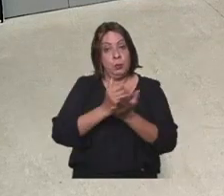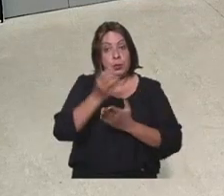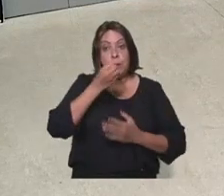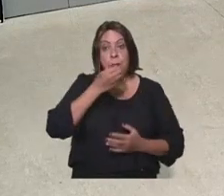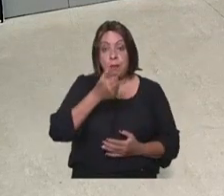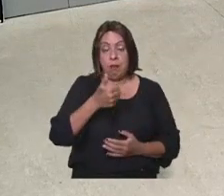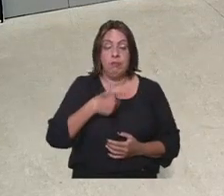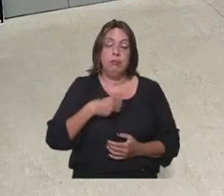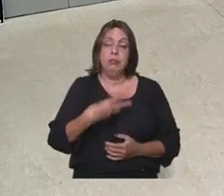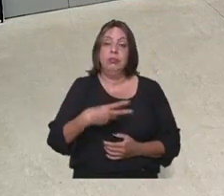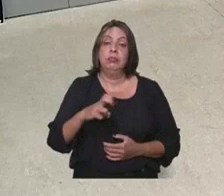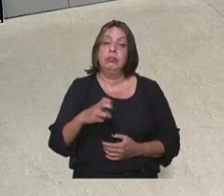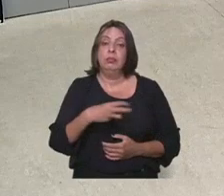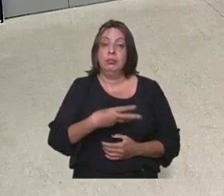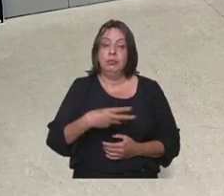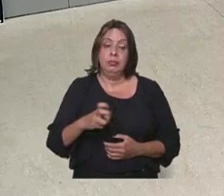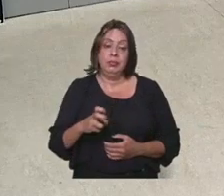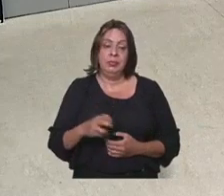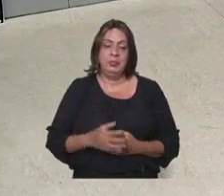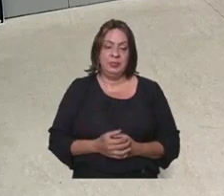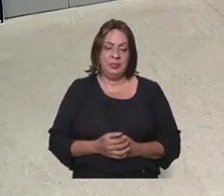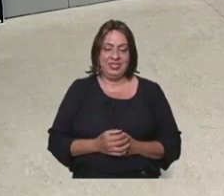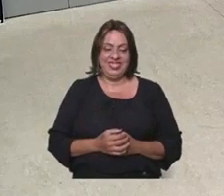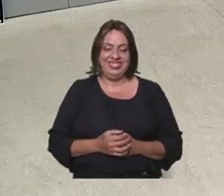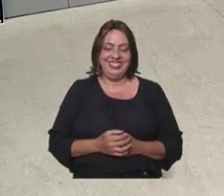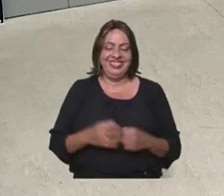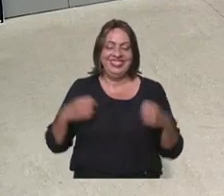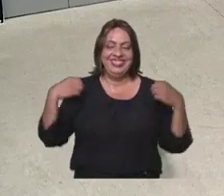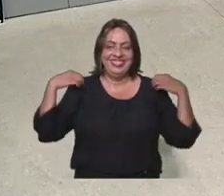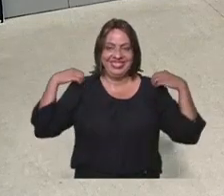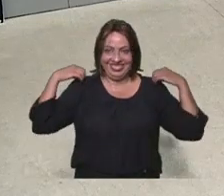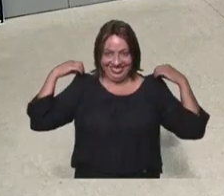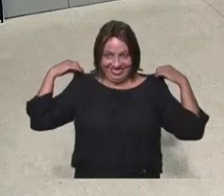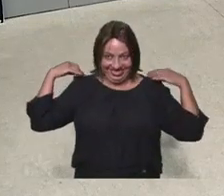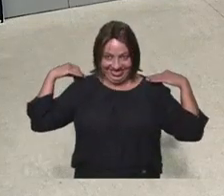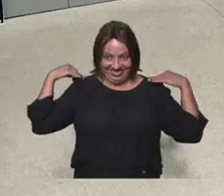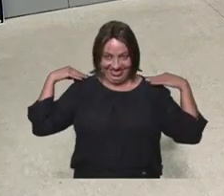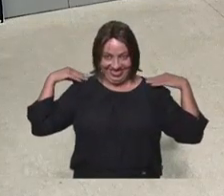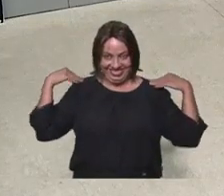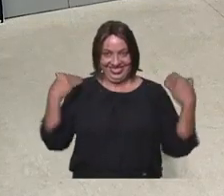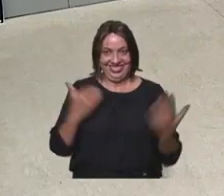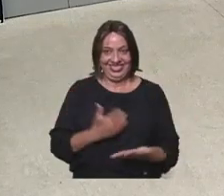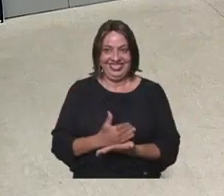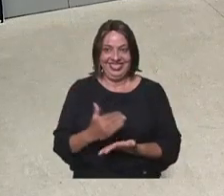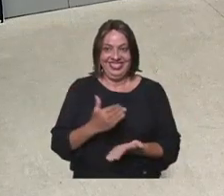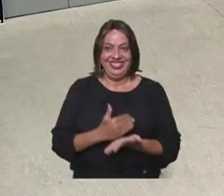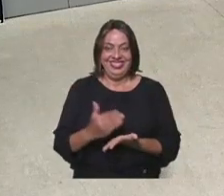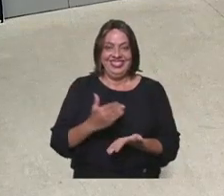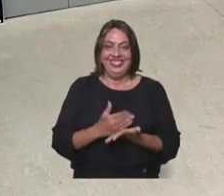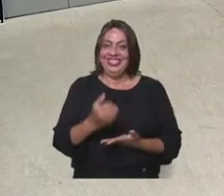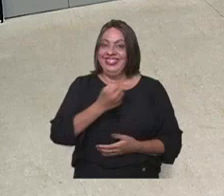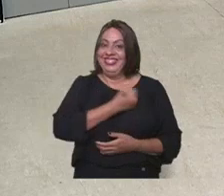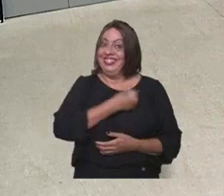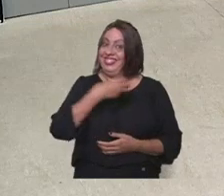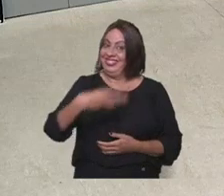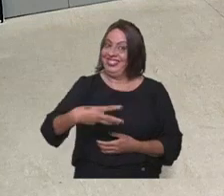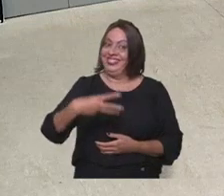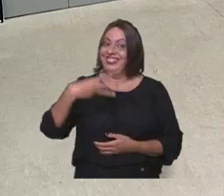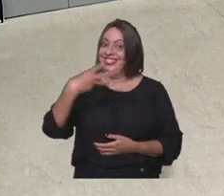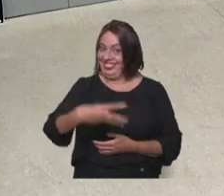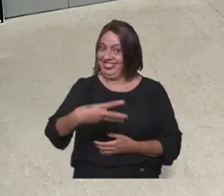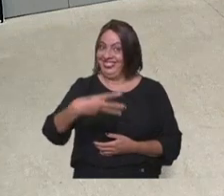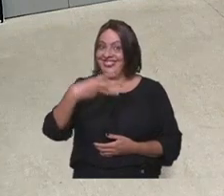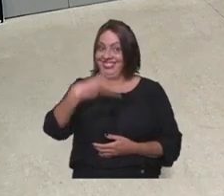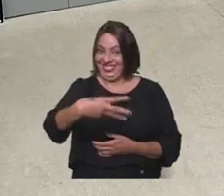bem com 35, 35. Vai, 35. Já começa muito bem. Tem o número 3,